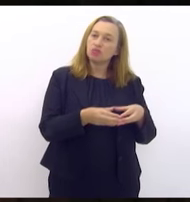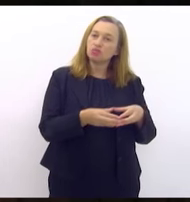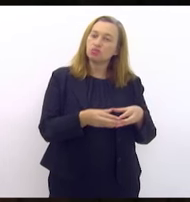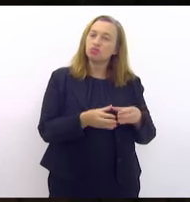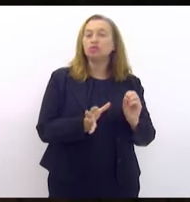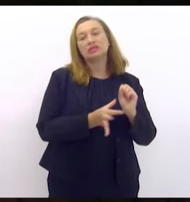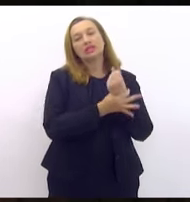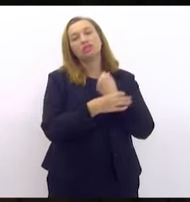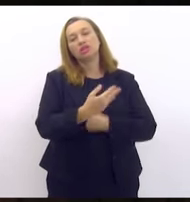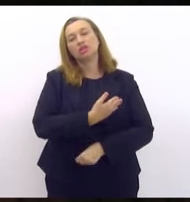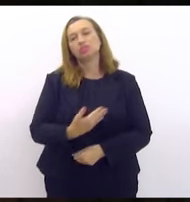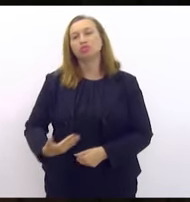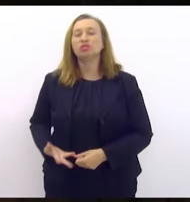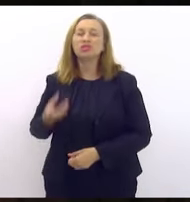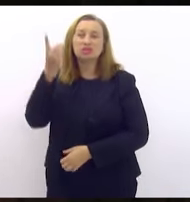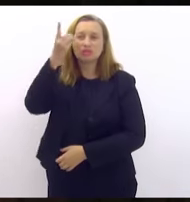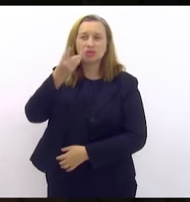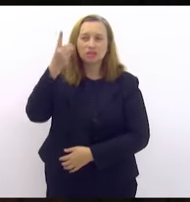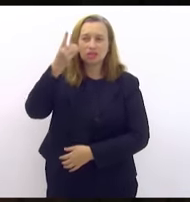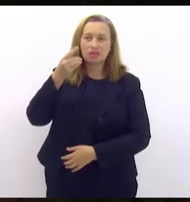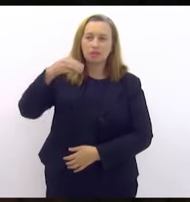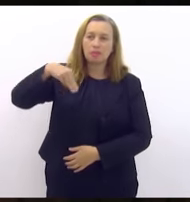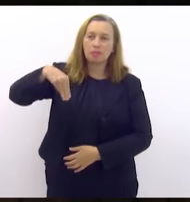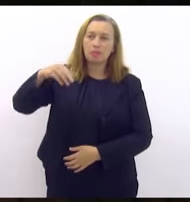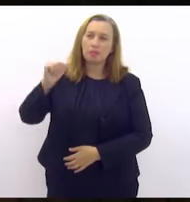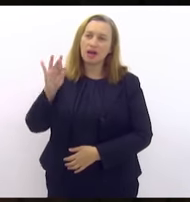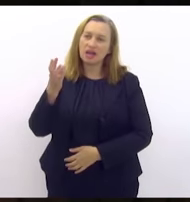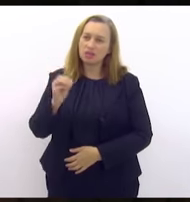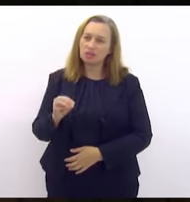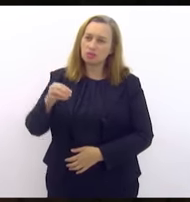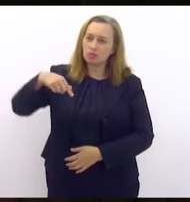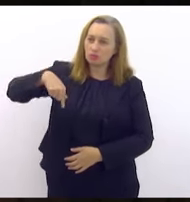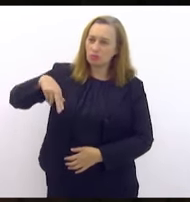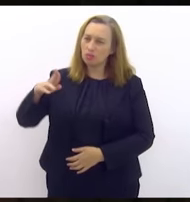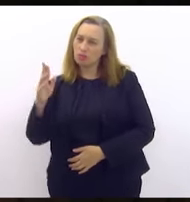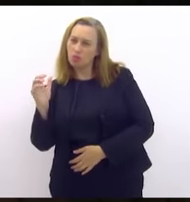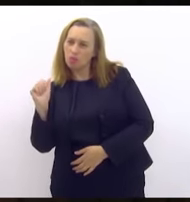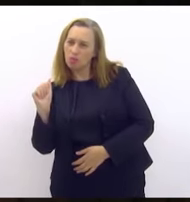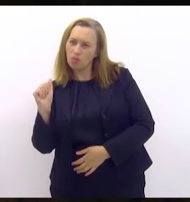de Segurança Pública, deputado Márcio Galberto.